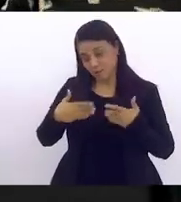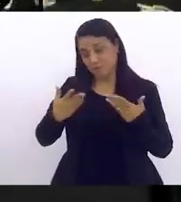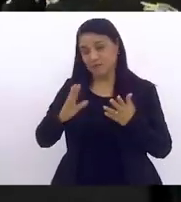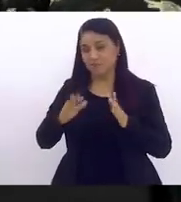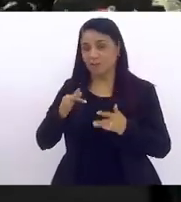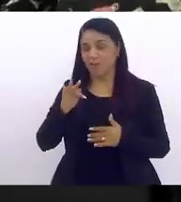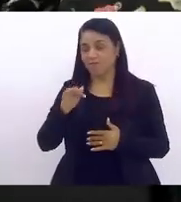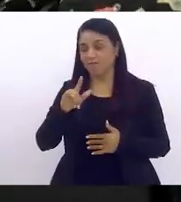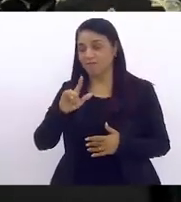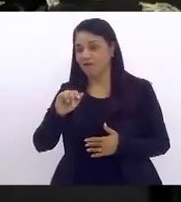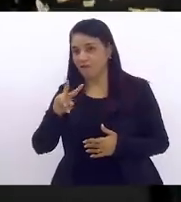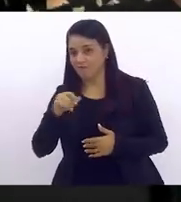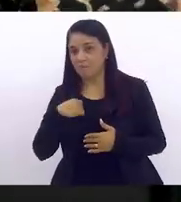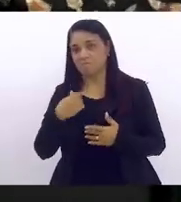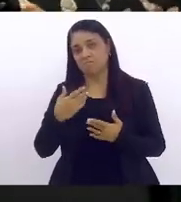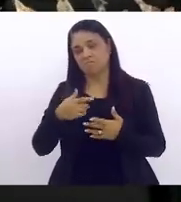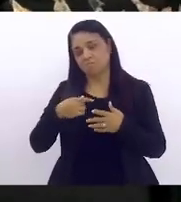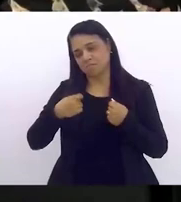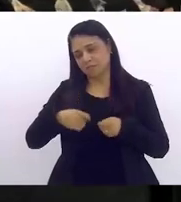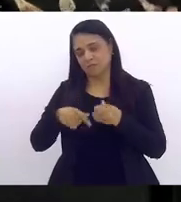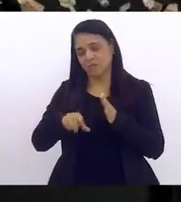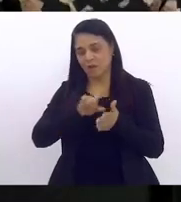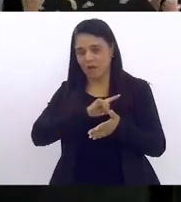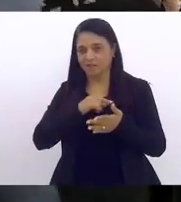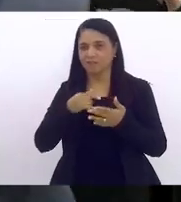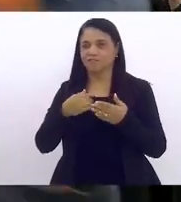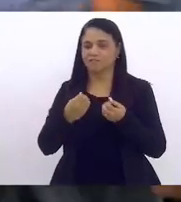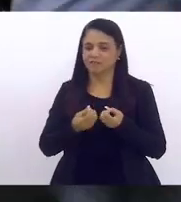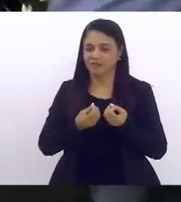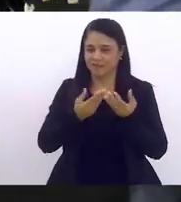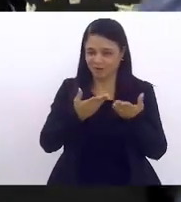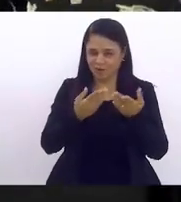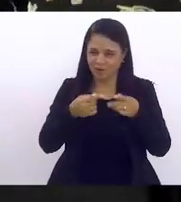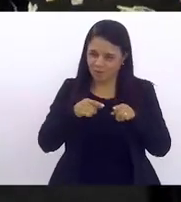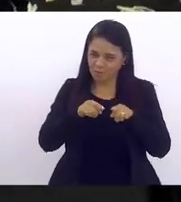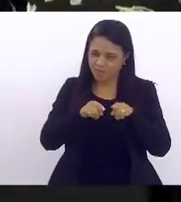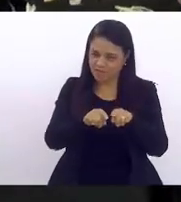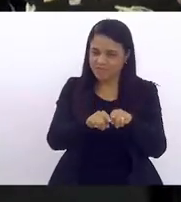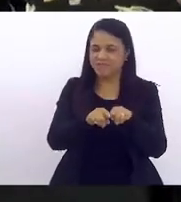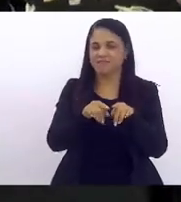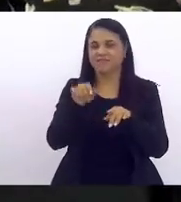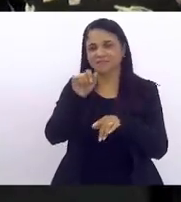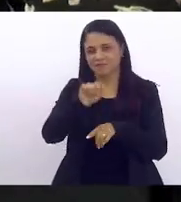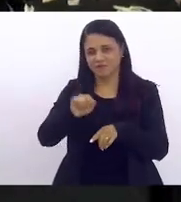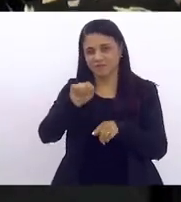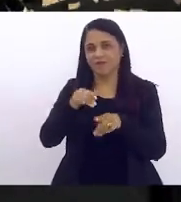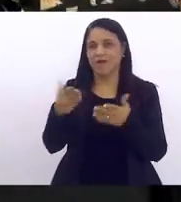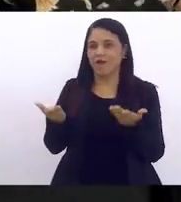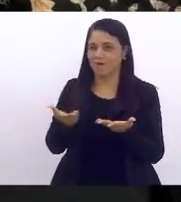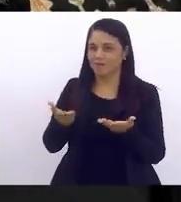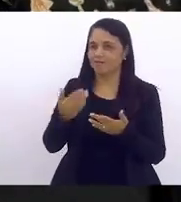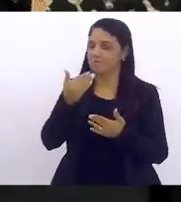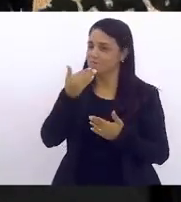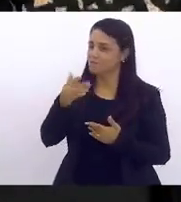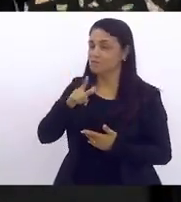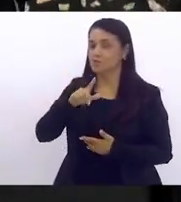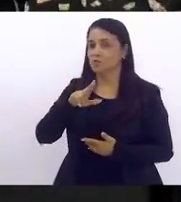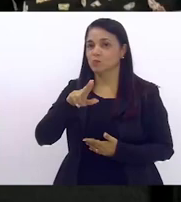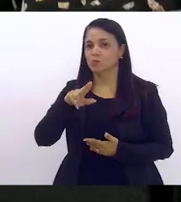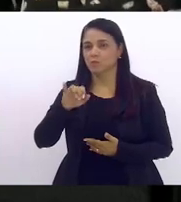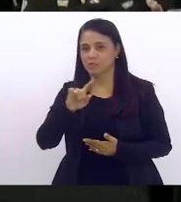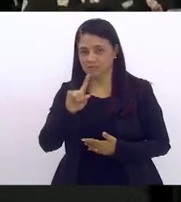Flávia teve que sair antes. A gente já entregou, né, uma saudação à Flávia como parceira da associação. Gostaria também agora de pedir que a Luísa